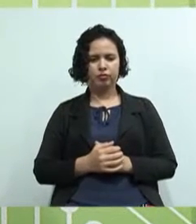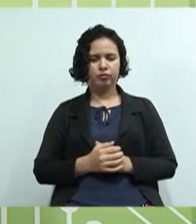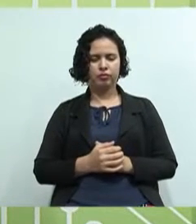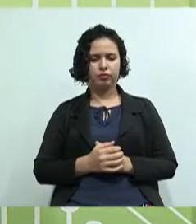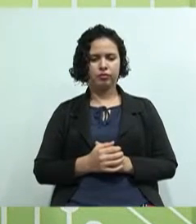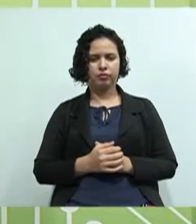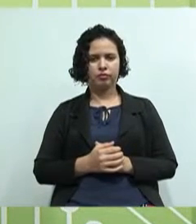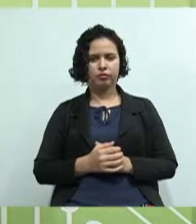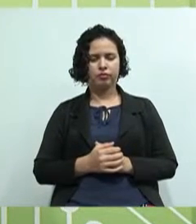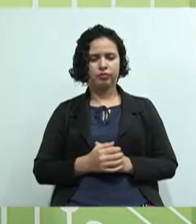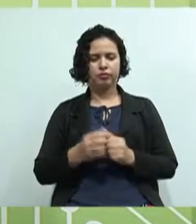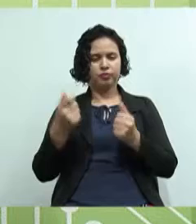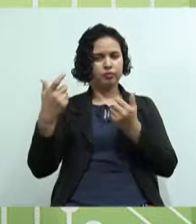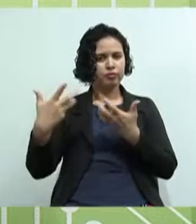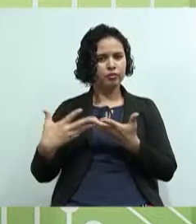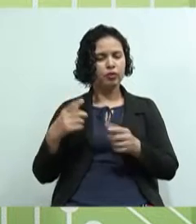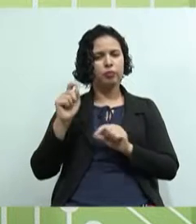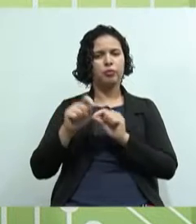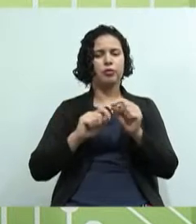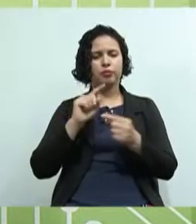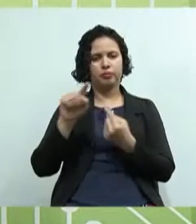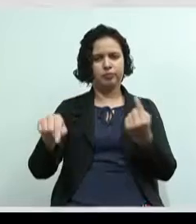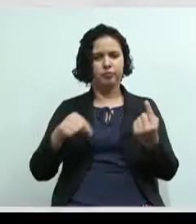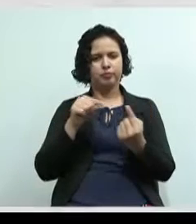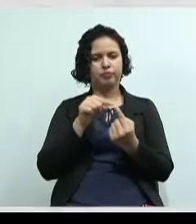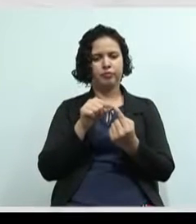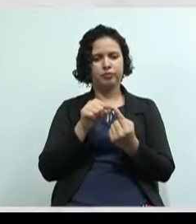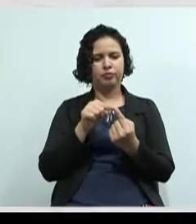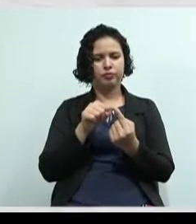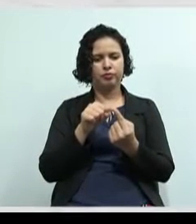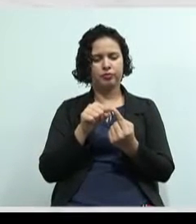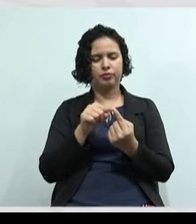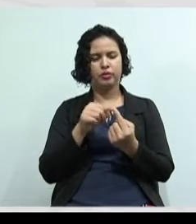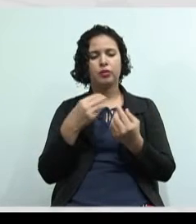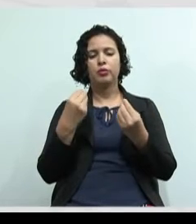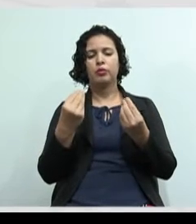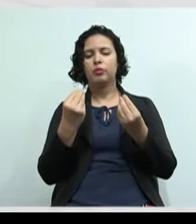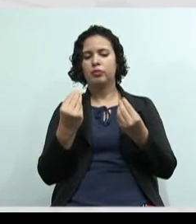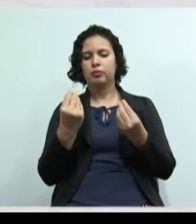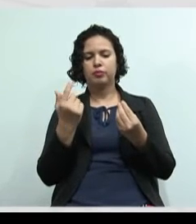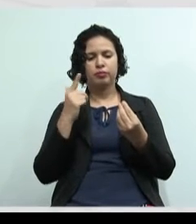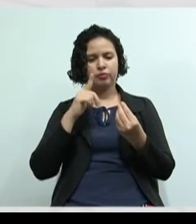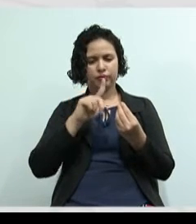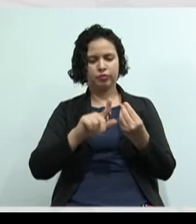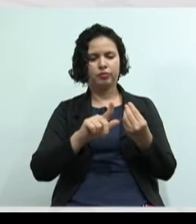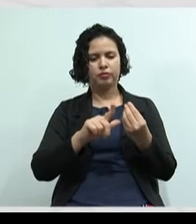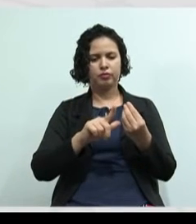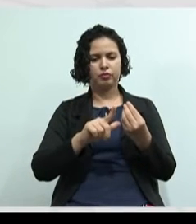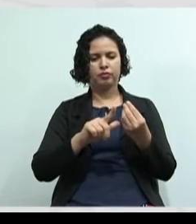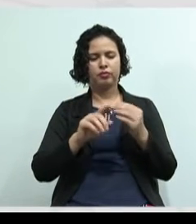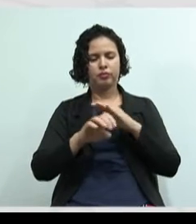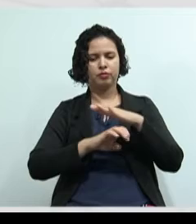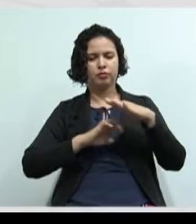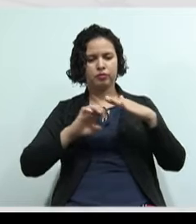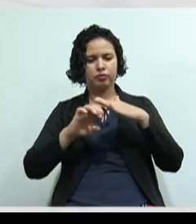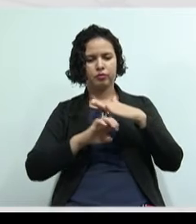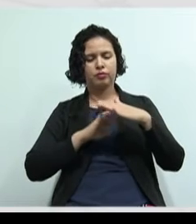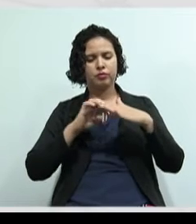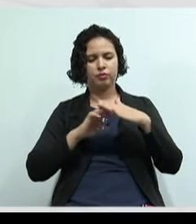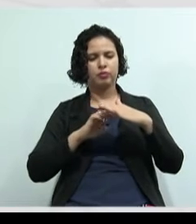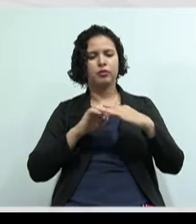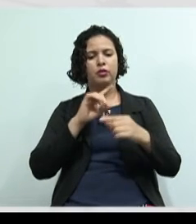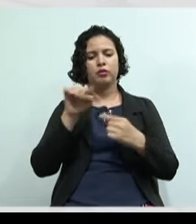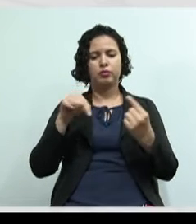que são objetivos. Vamos ver aqui então, para você entender melhor como nós conseguimos chegar. Ó. Os objetivos podem ser conceituados